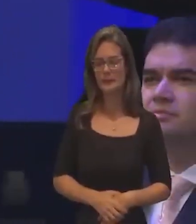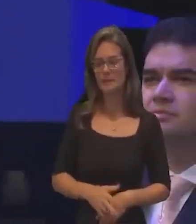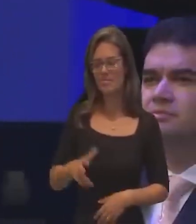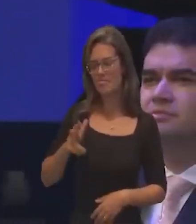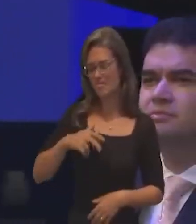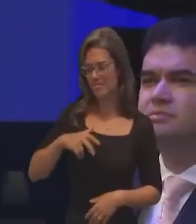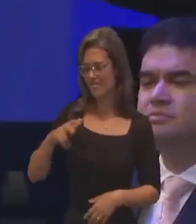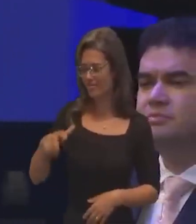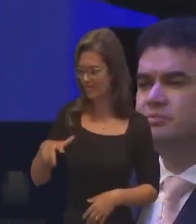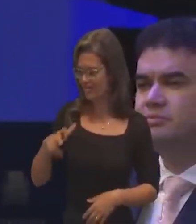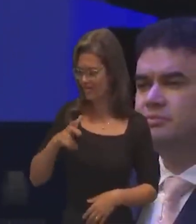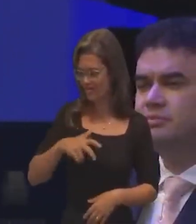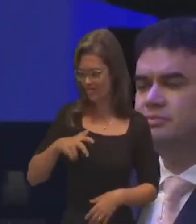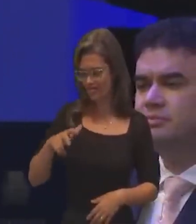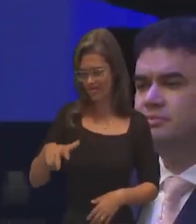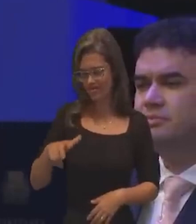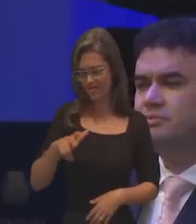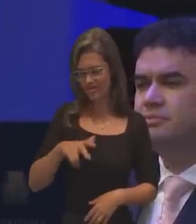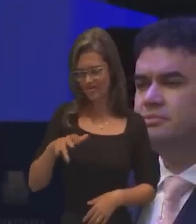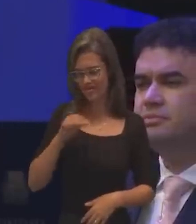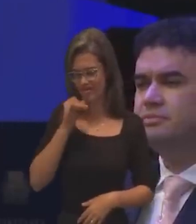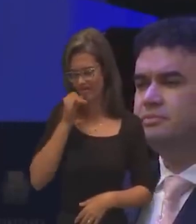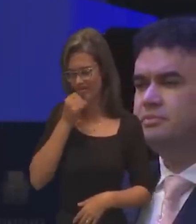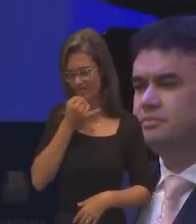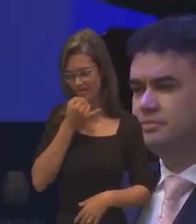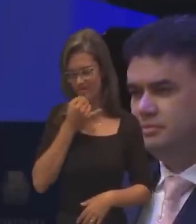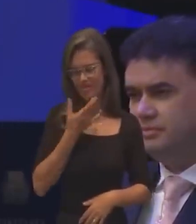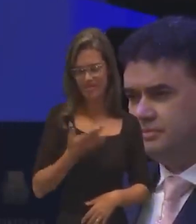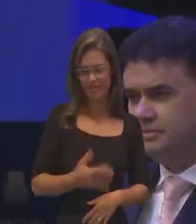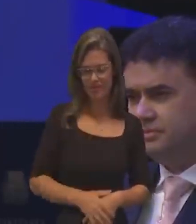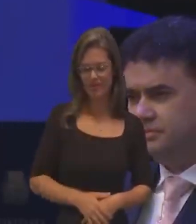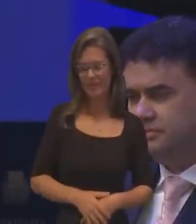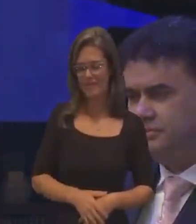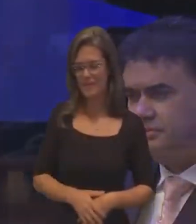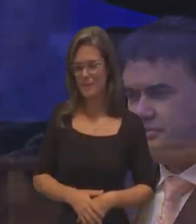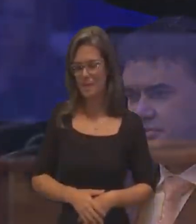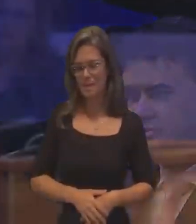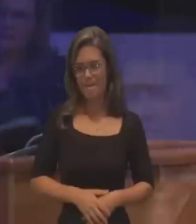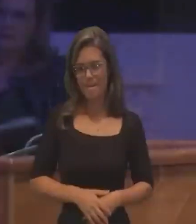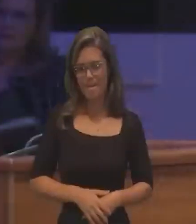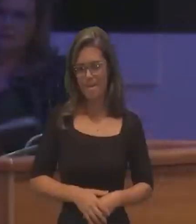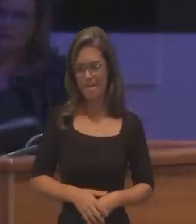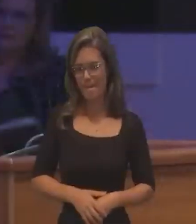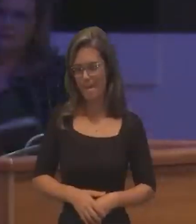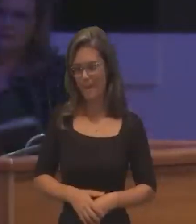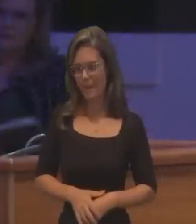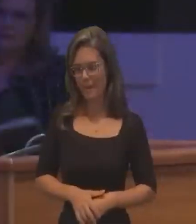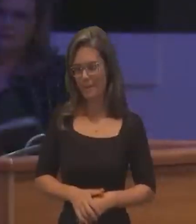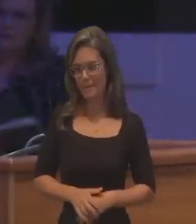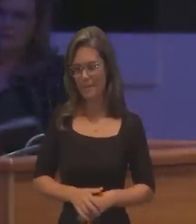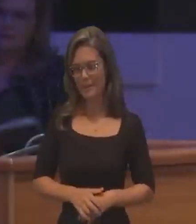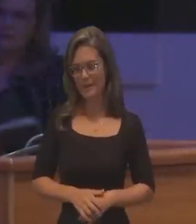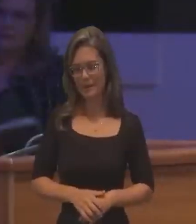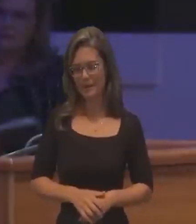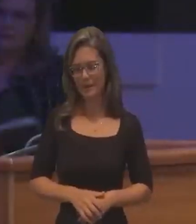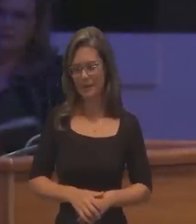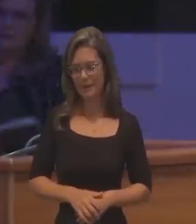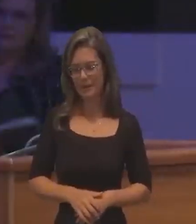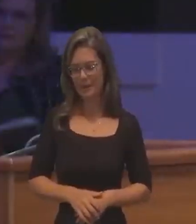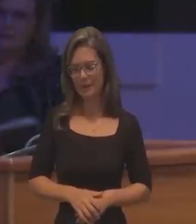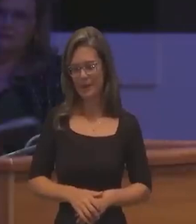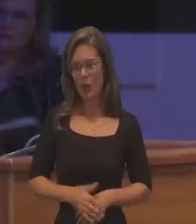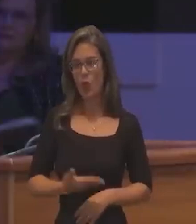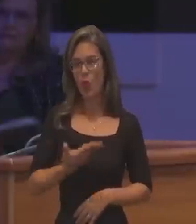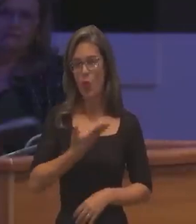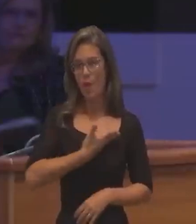andando, lamentando de cabeça baixa, ali no centro da cidade. E ele conta que então um